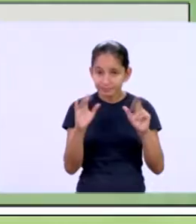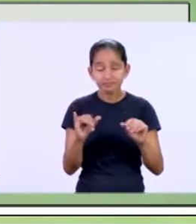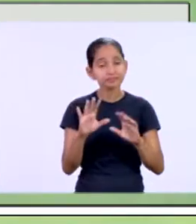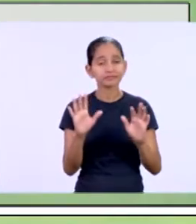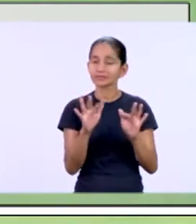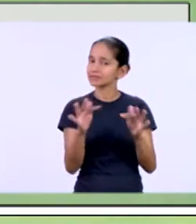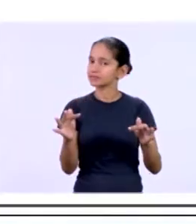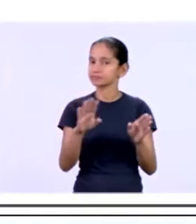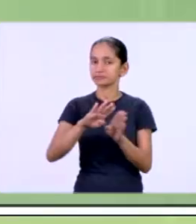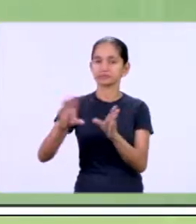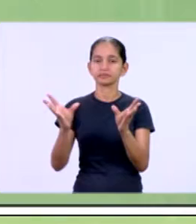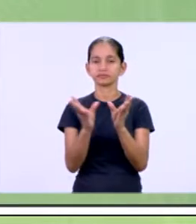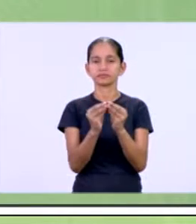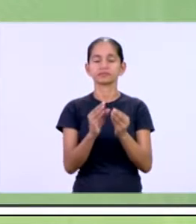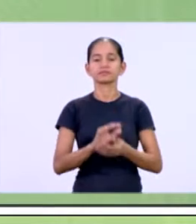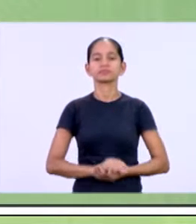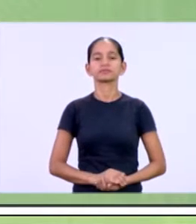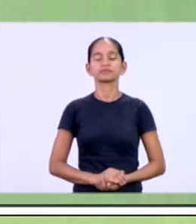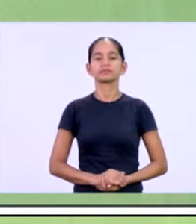lá.